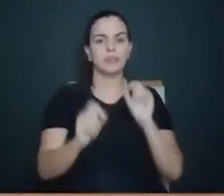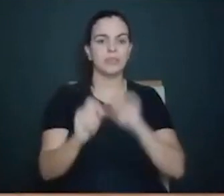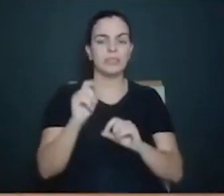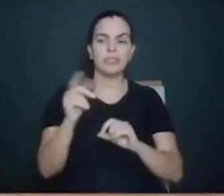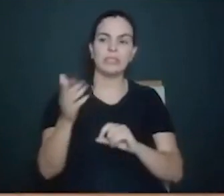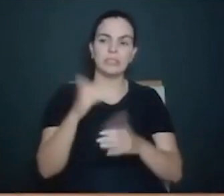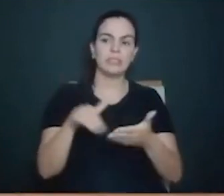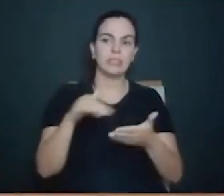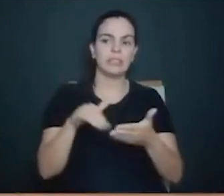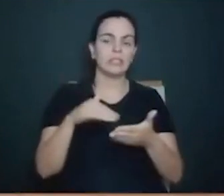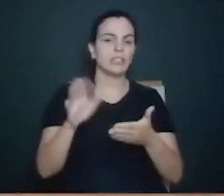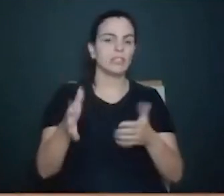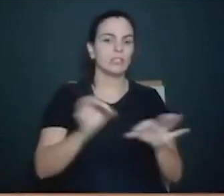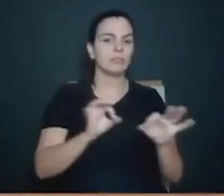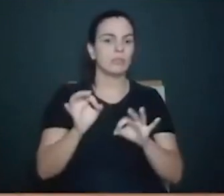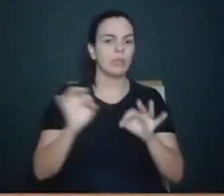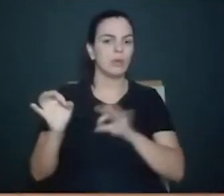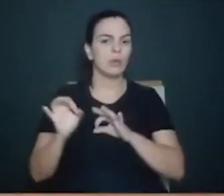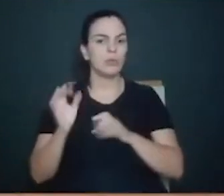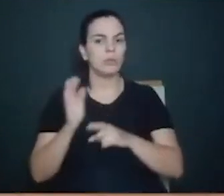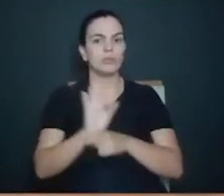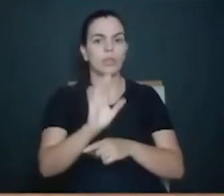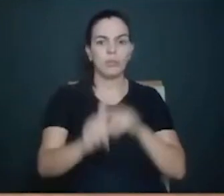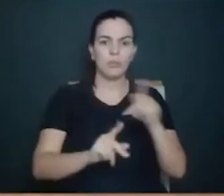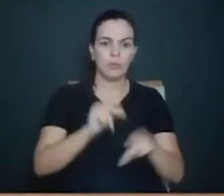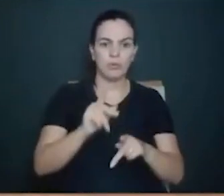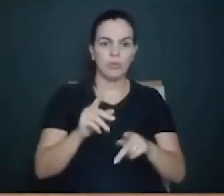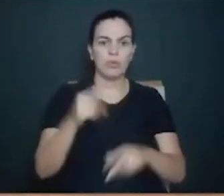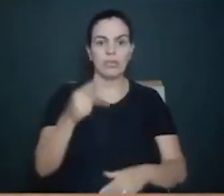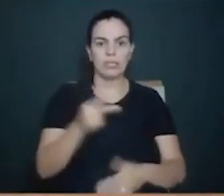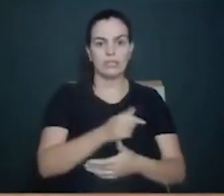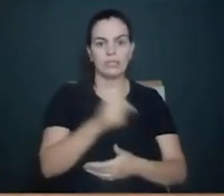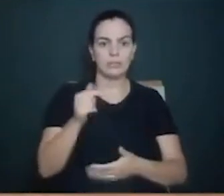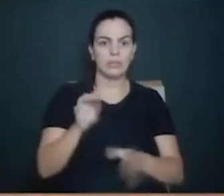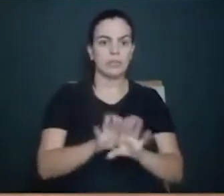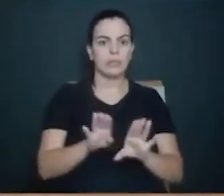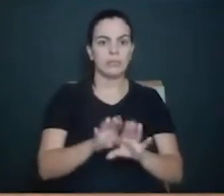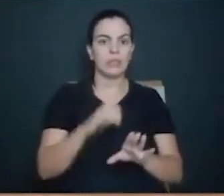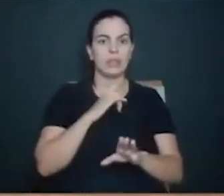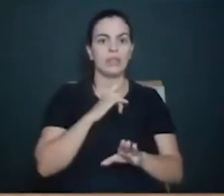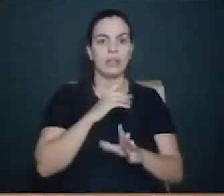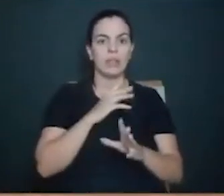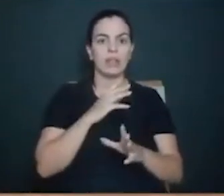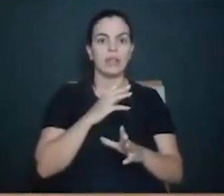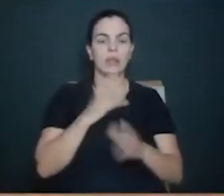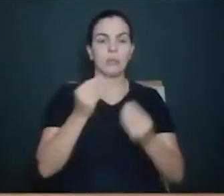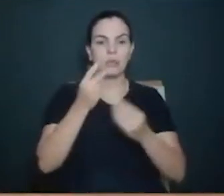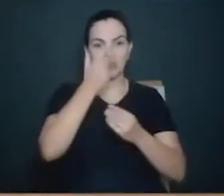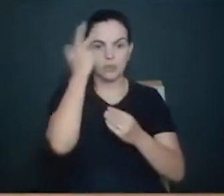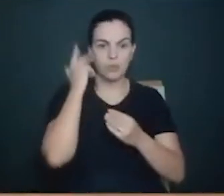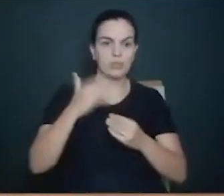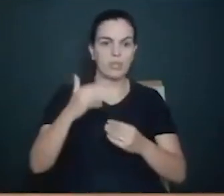à população. Inclusive, essa semana também está tendo diversos mutirões dos agentes de saúde, teve no